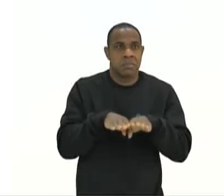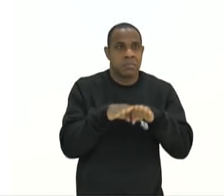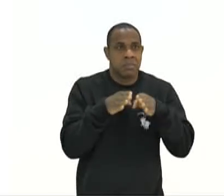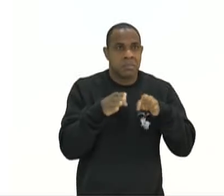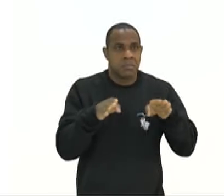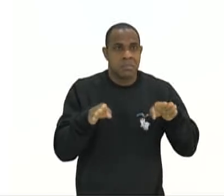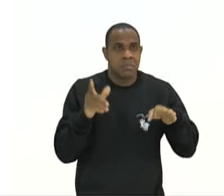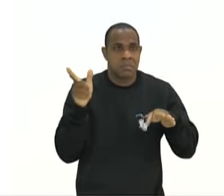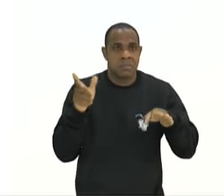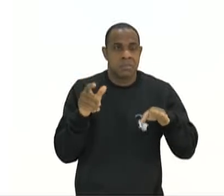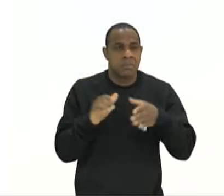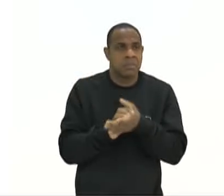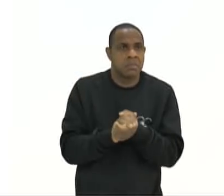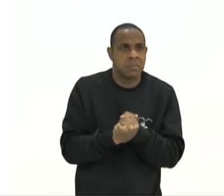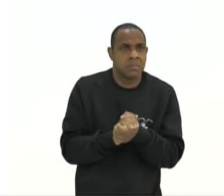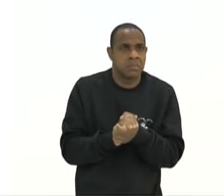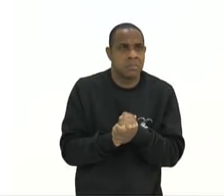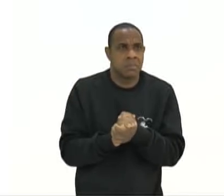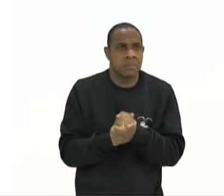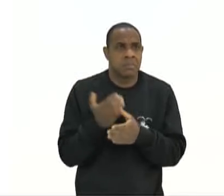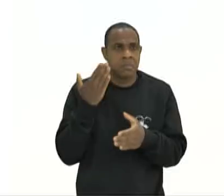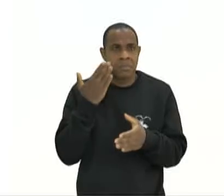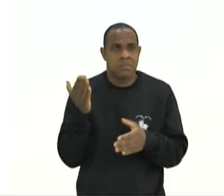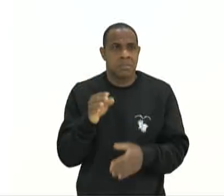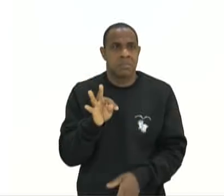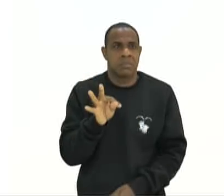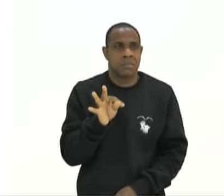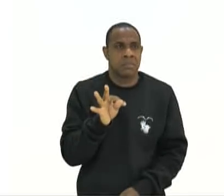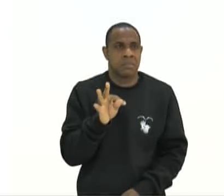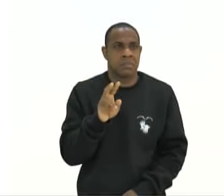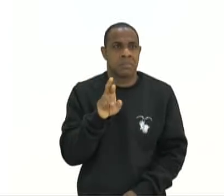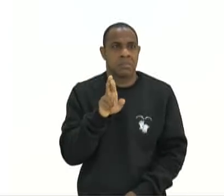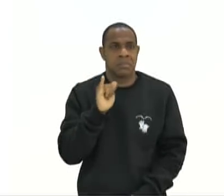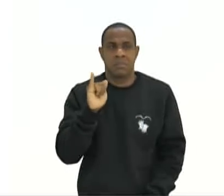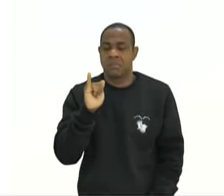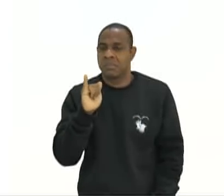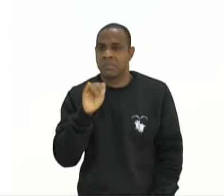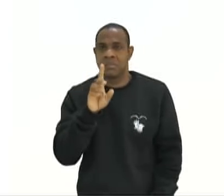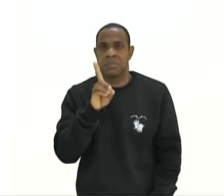e tridimensionais, define-se frente de onda o